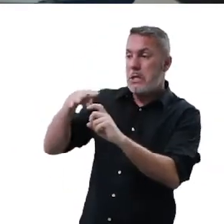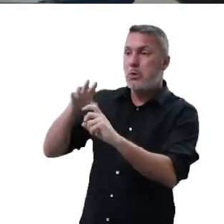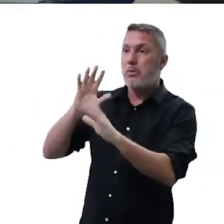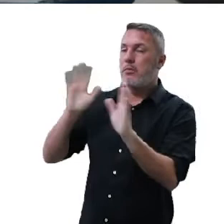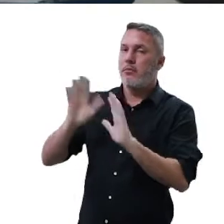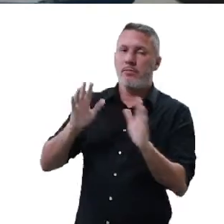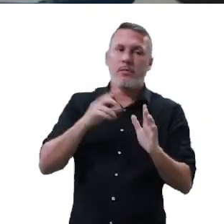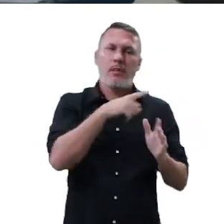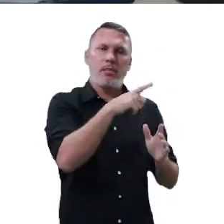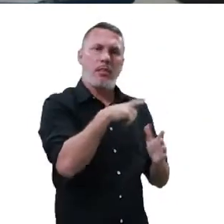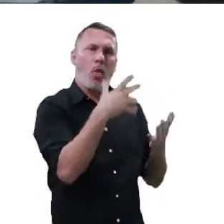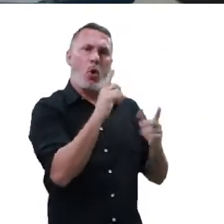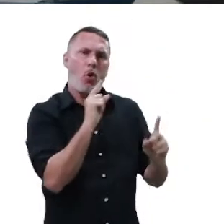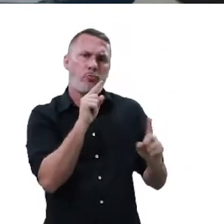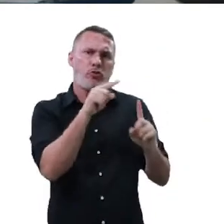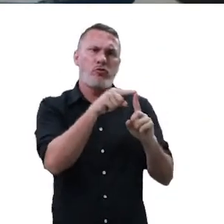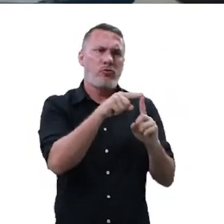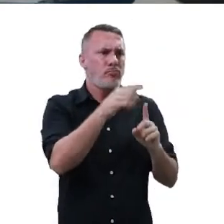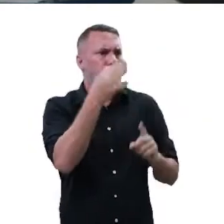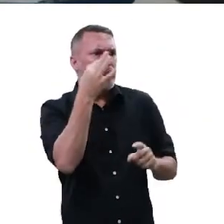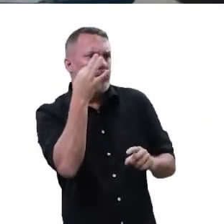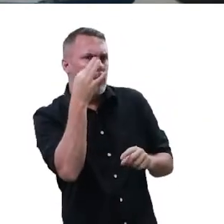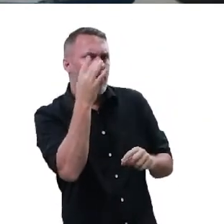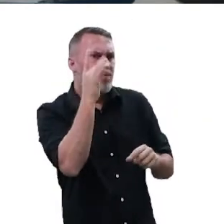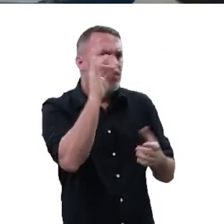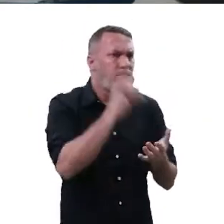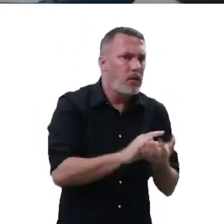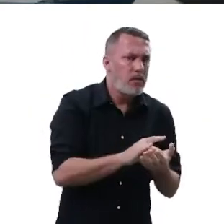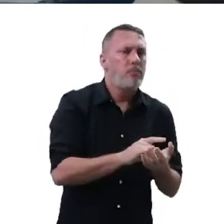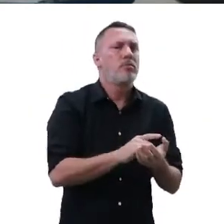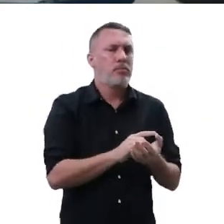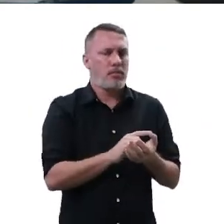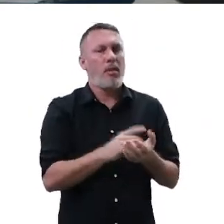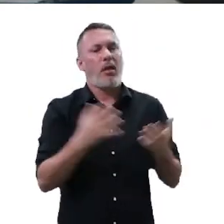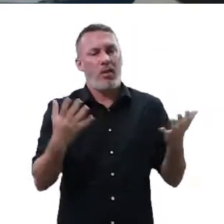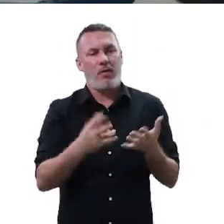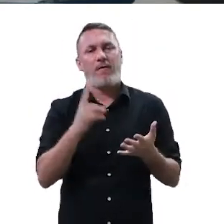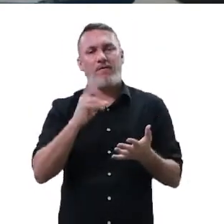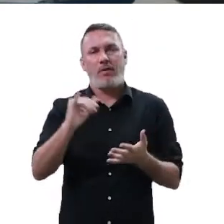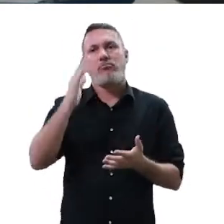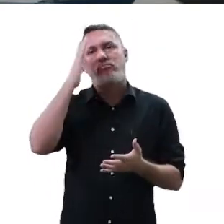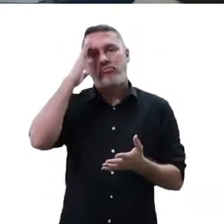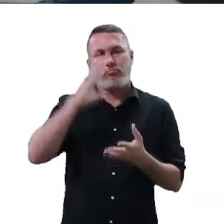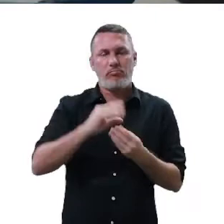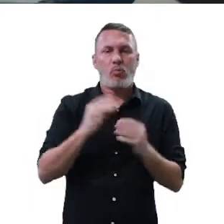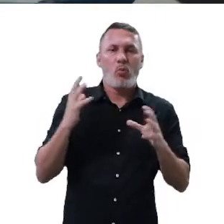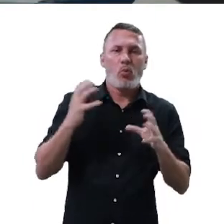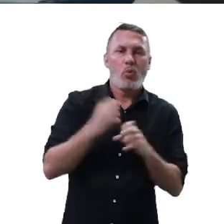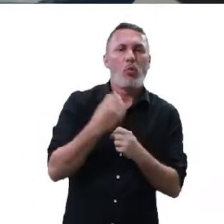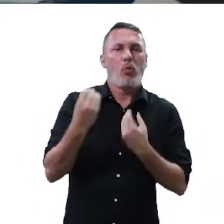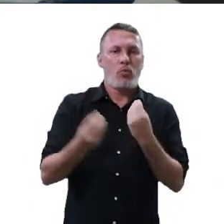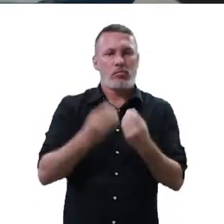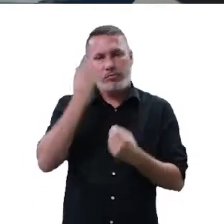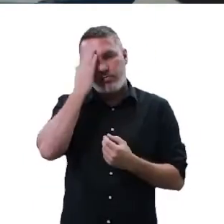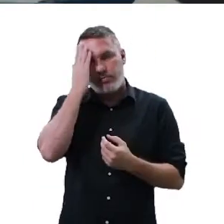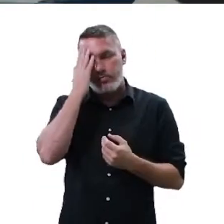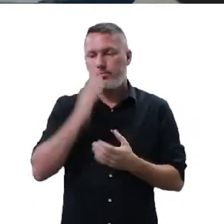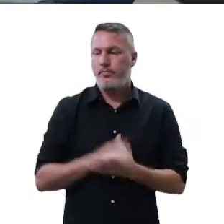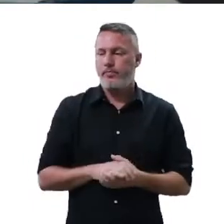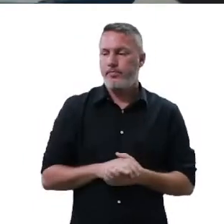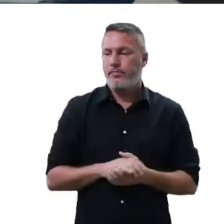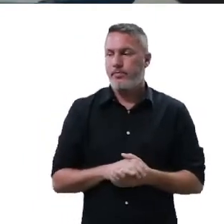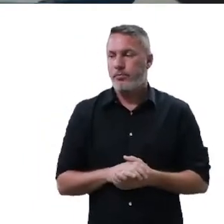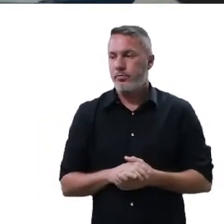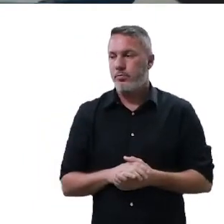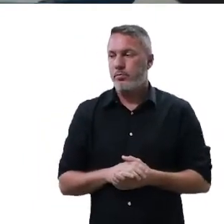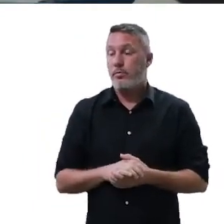baseada em elementos objetivos e concretos da natureza. A gente vai entender um pouquinho mais agora isso aí. E como